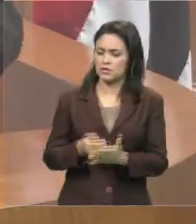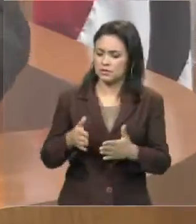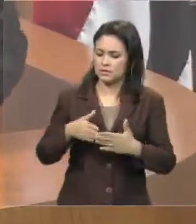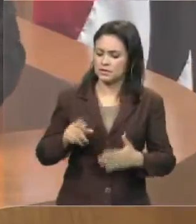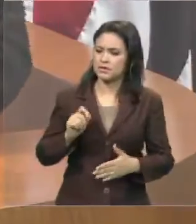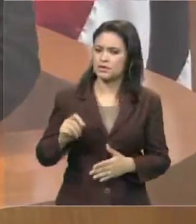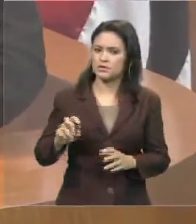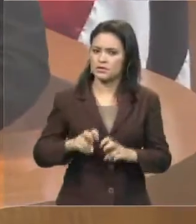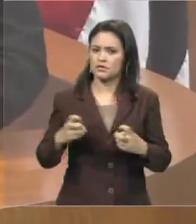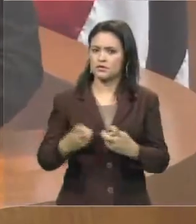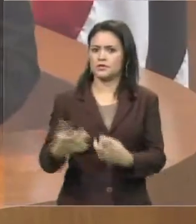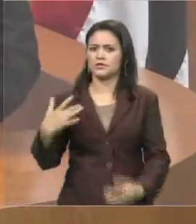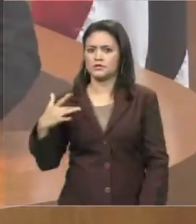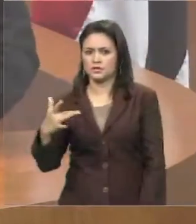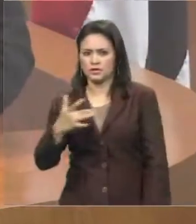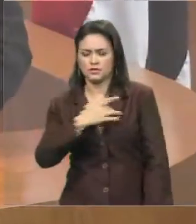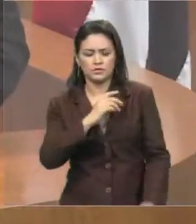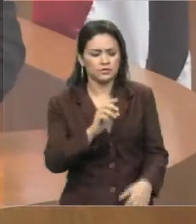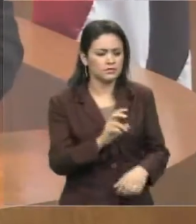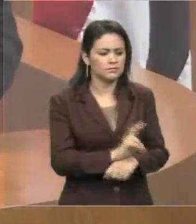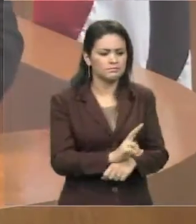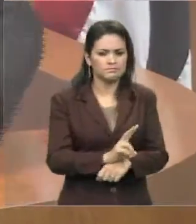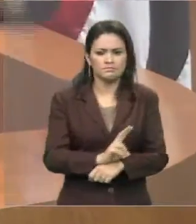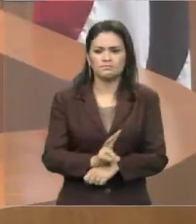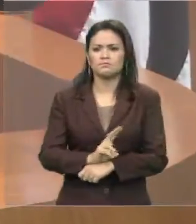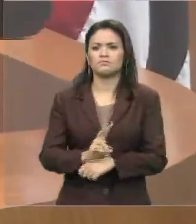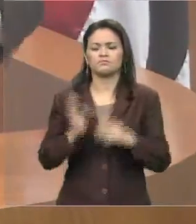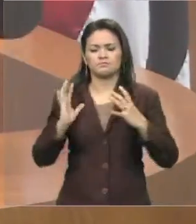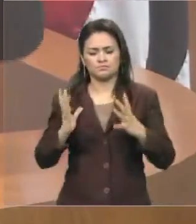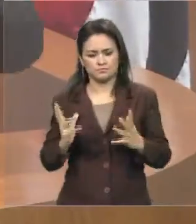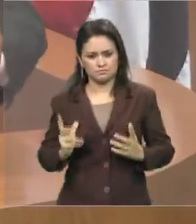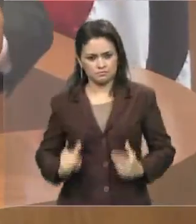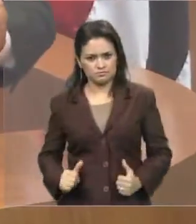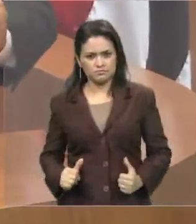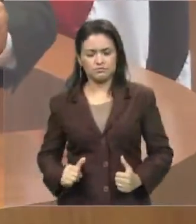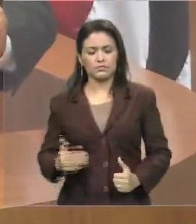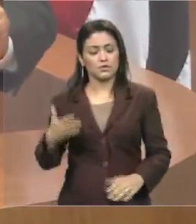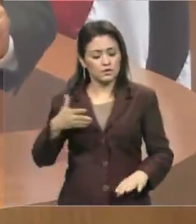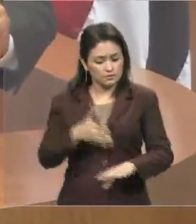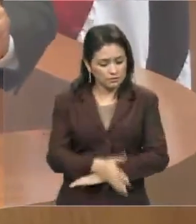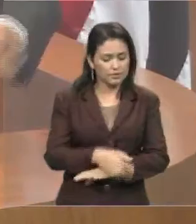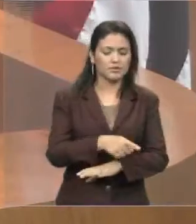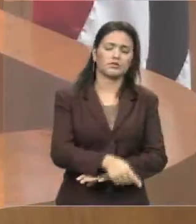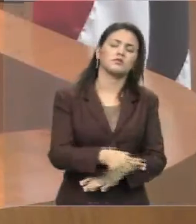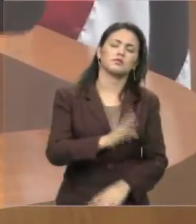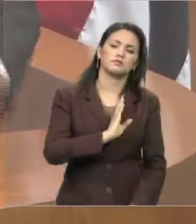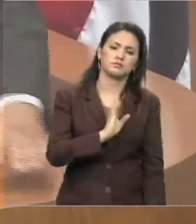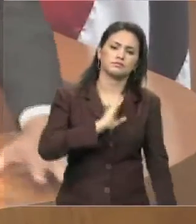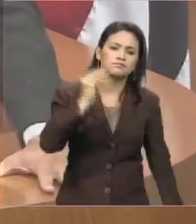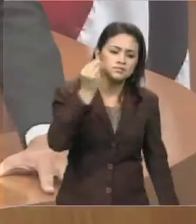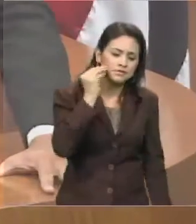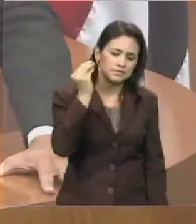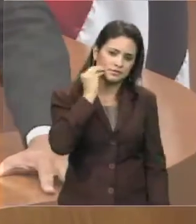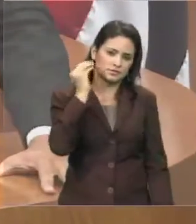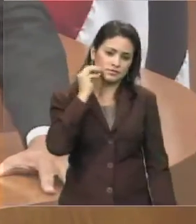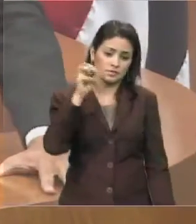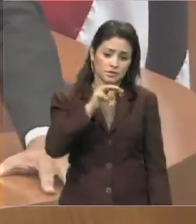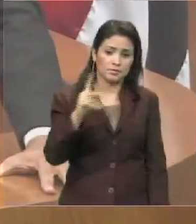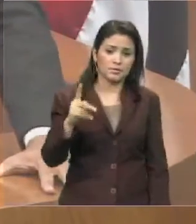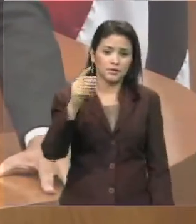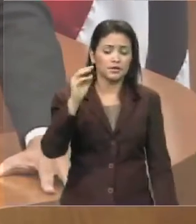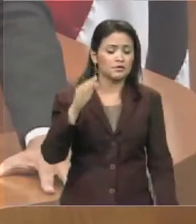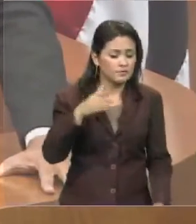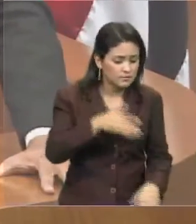Comissão de Saúde, a Vigilância Sanitária do Estado, se dirija a Bacabal, que o Ministério Público faça a visita em loco